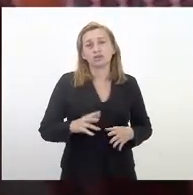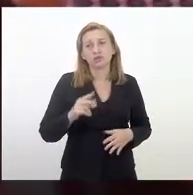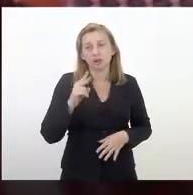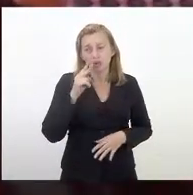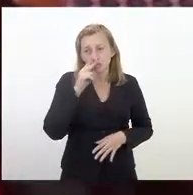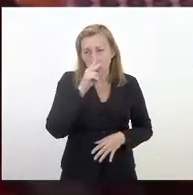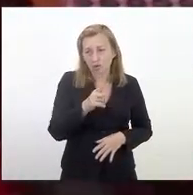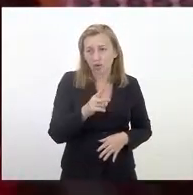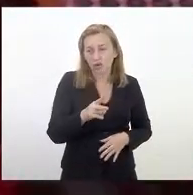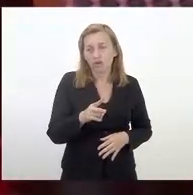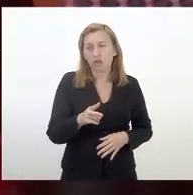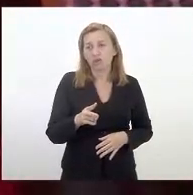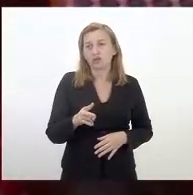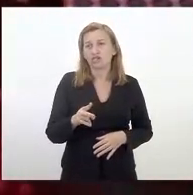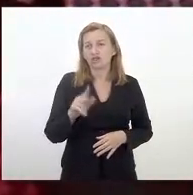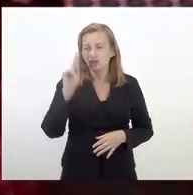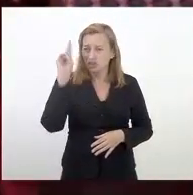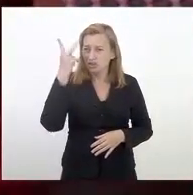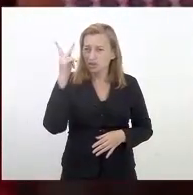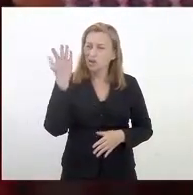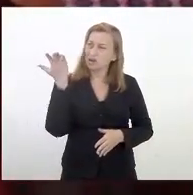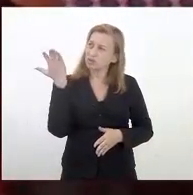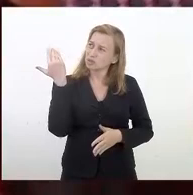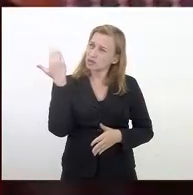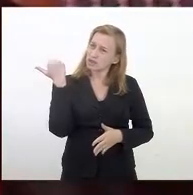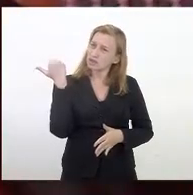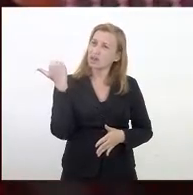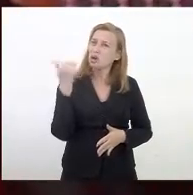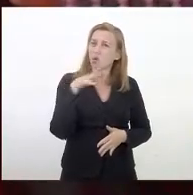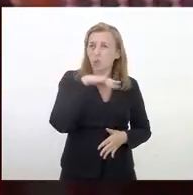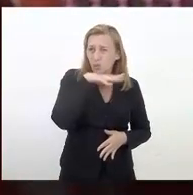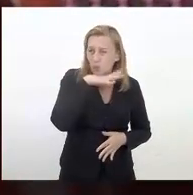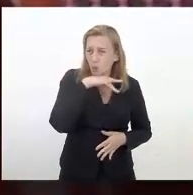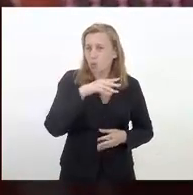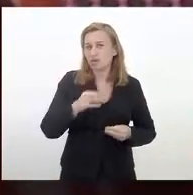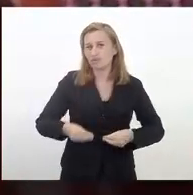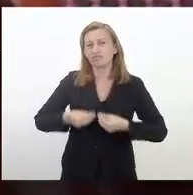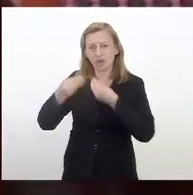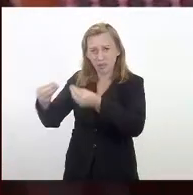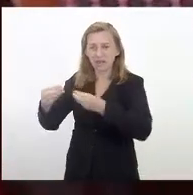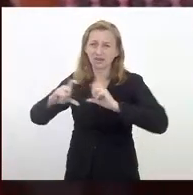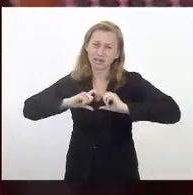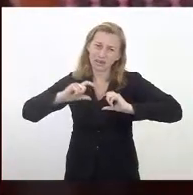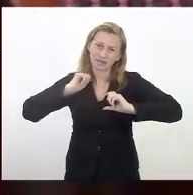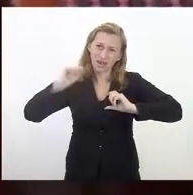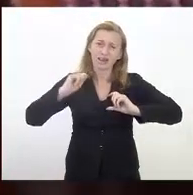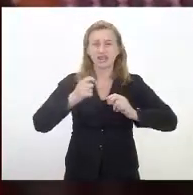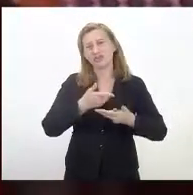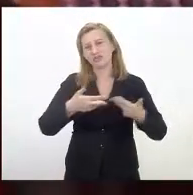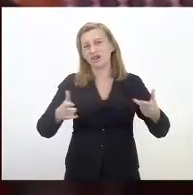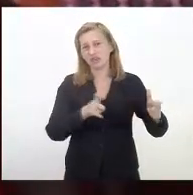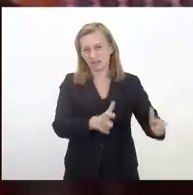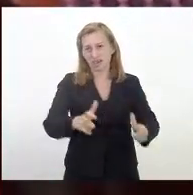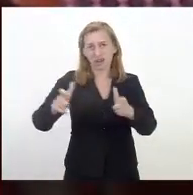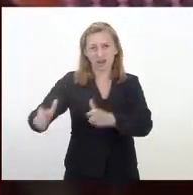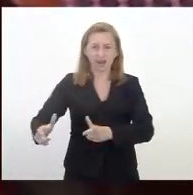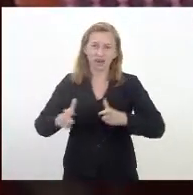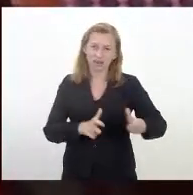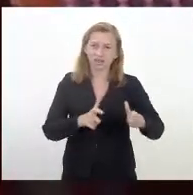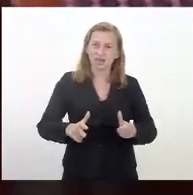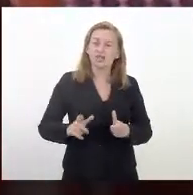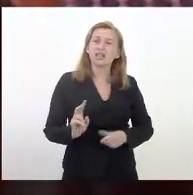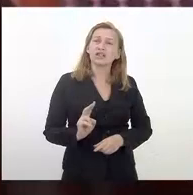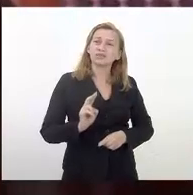desse caso a repercussão negativa da entrega dessa Medalha em diversos setores entre